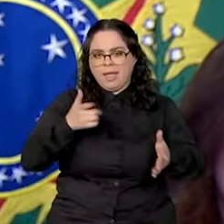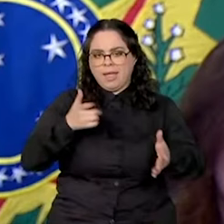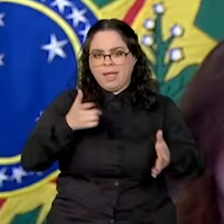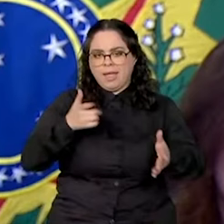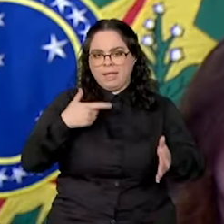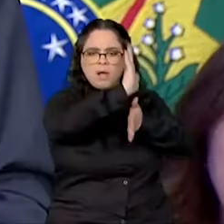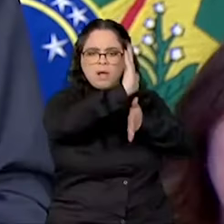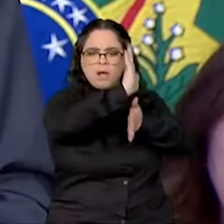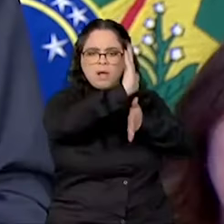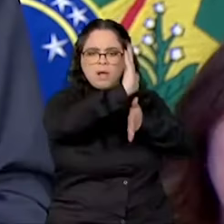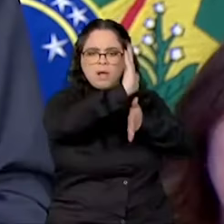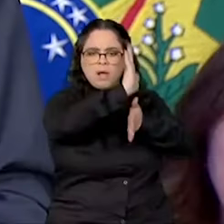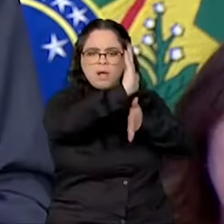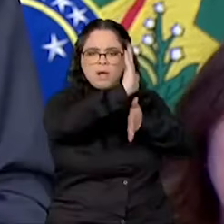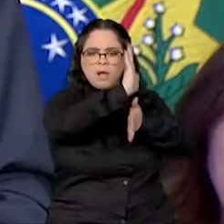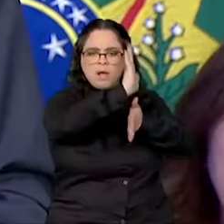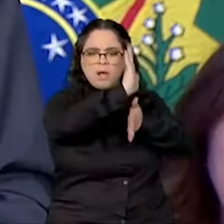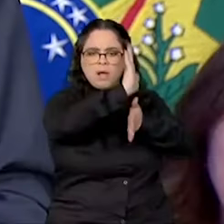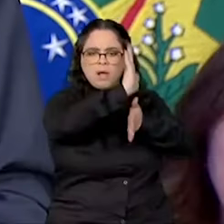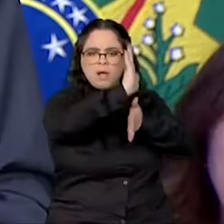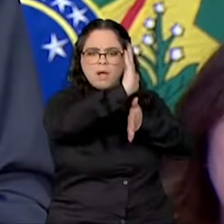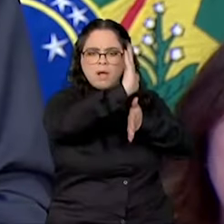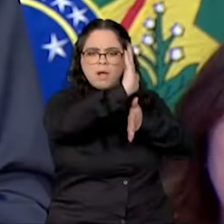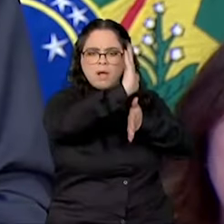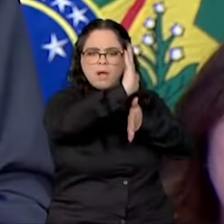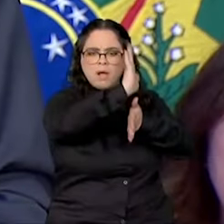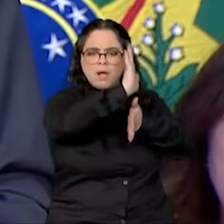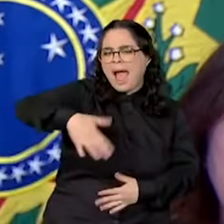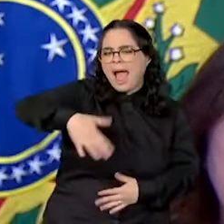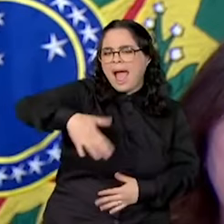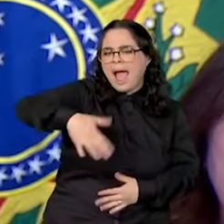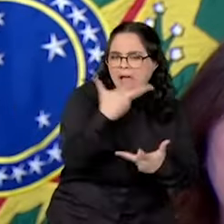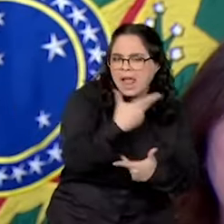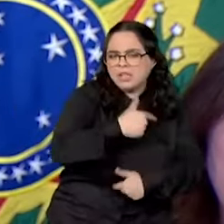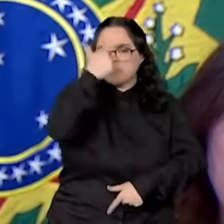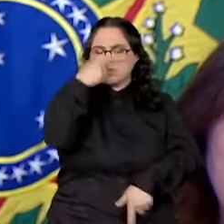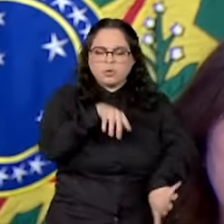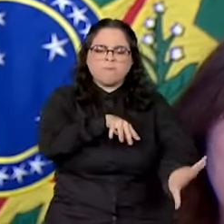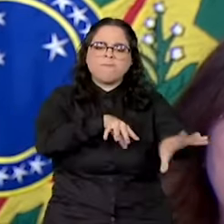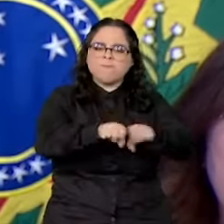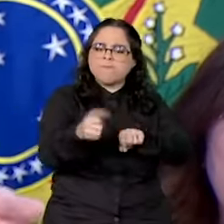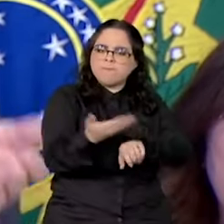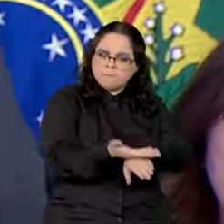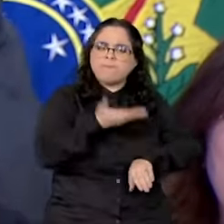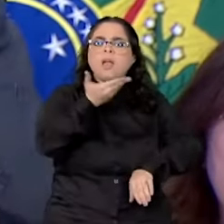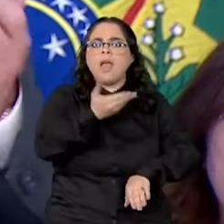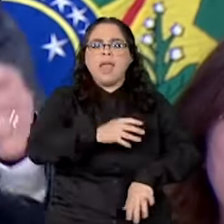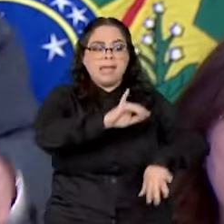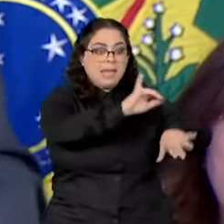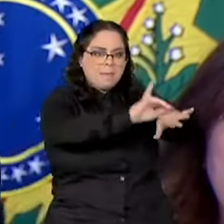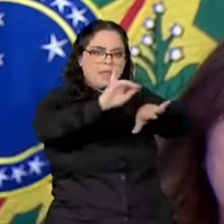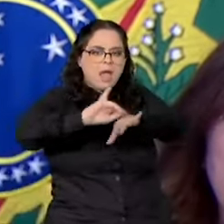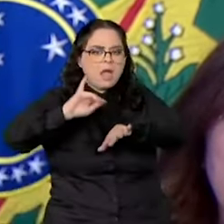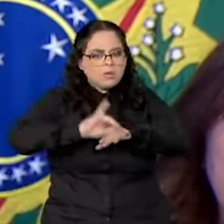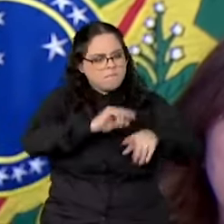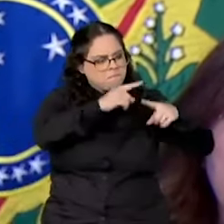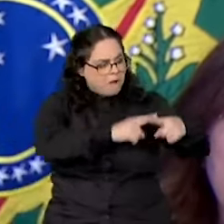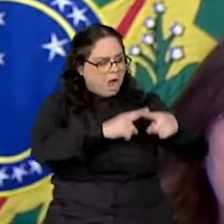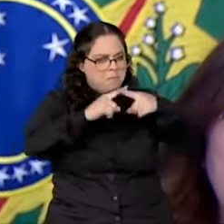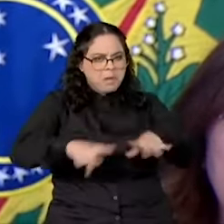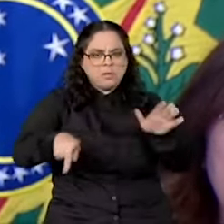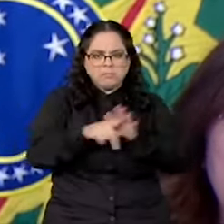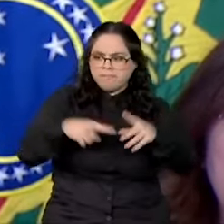marítima, um país com praias maravilhosas, com gente qualificada, com capitais competitivas com a própria